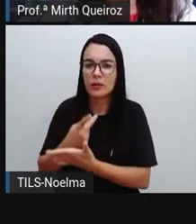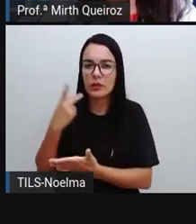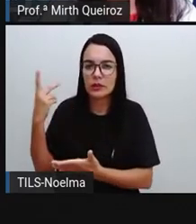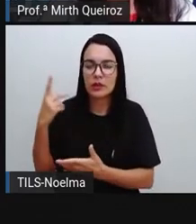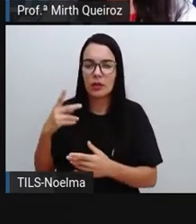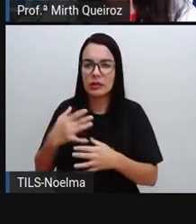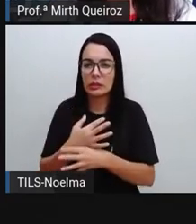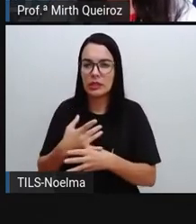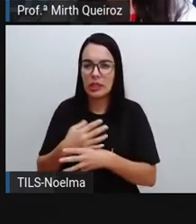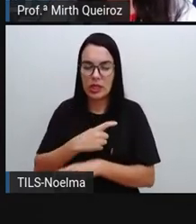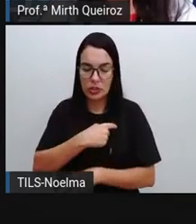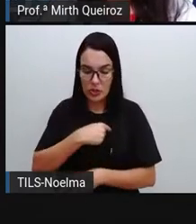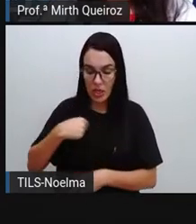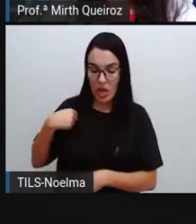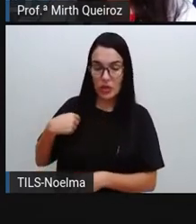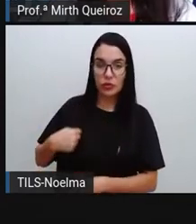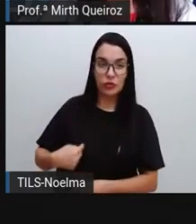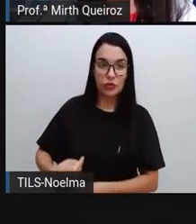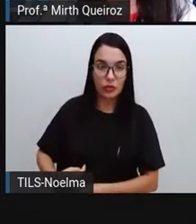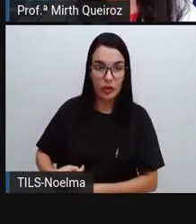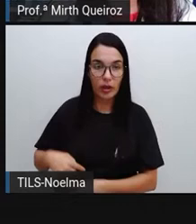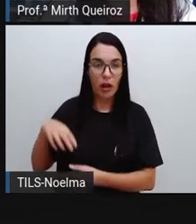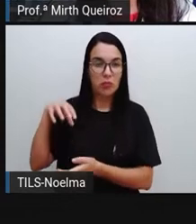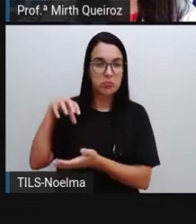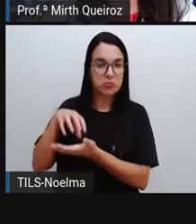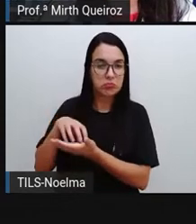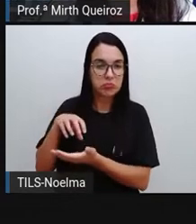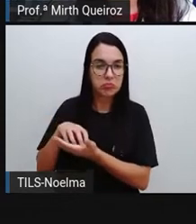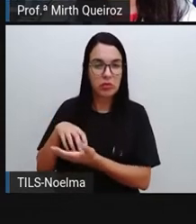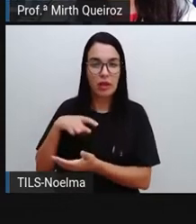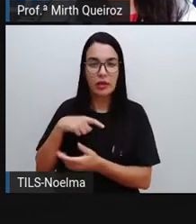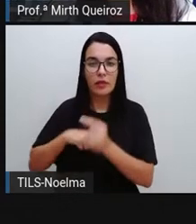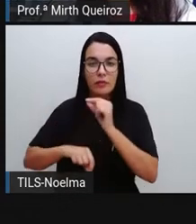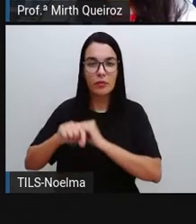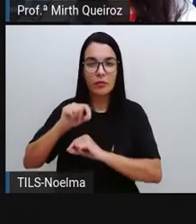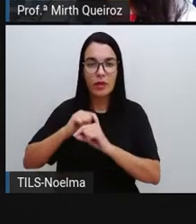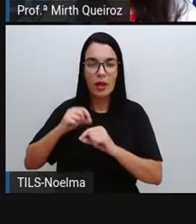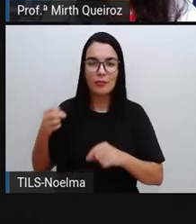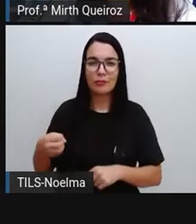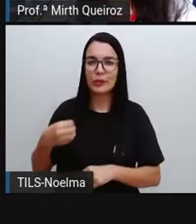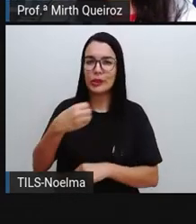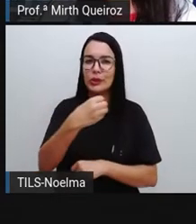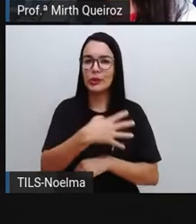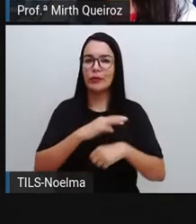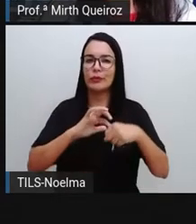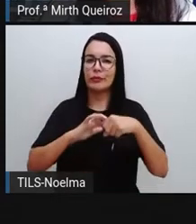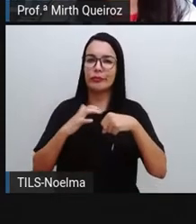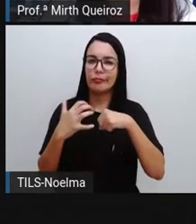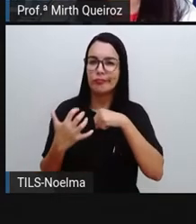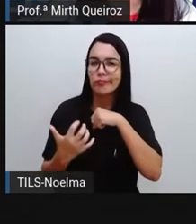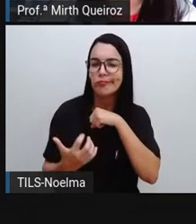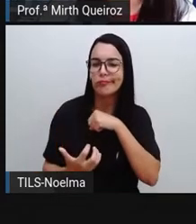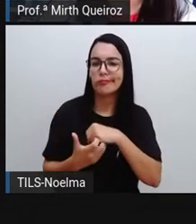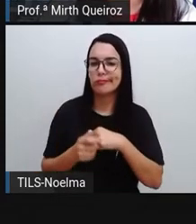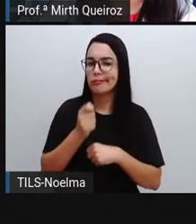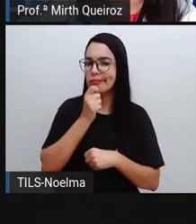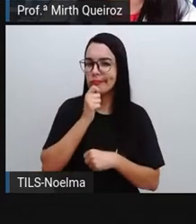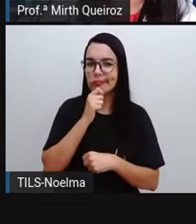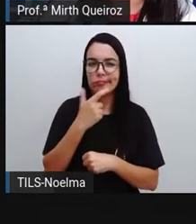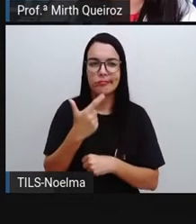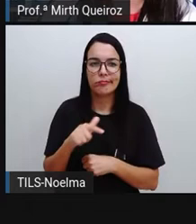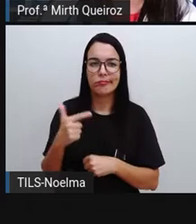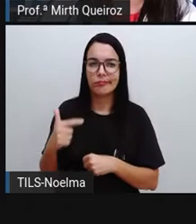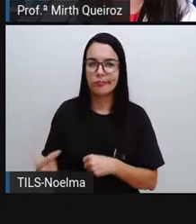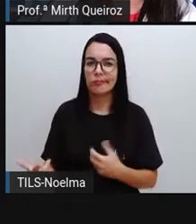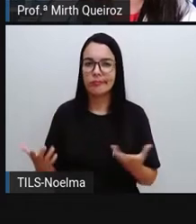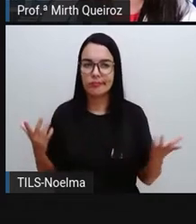uma cidade da China, na região central, né? Onde houve a detecção de um novo coronavírus que ainda não havia sido